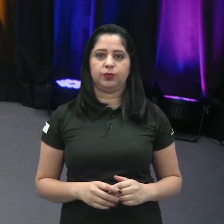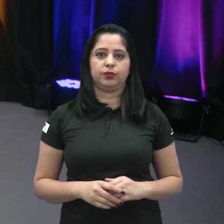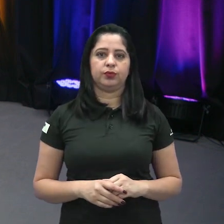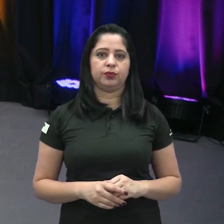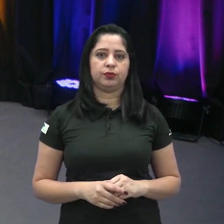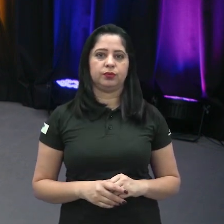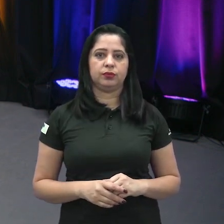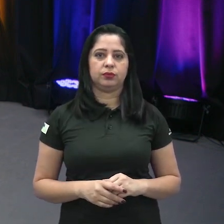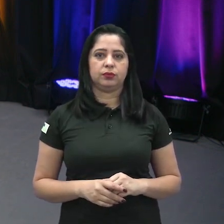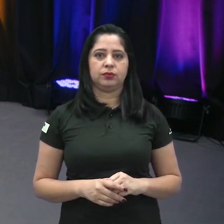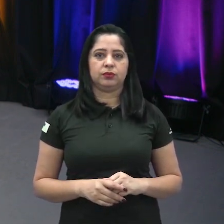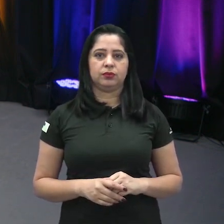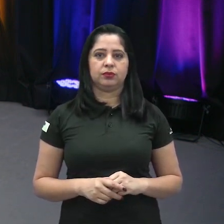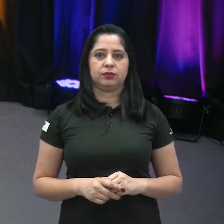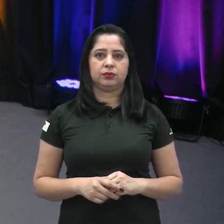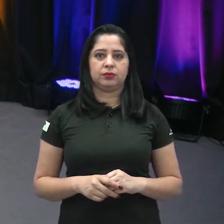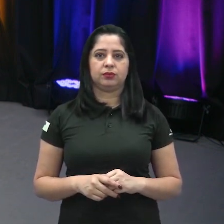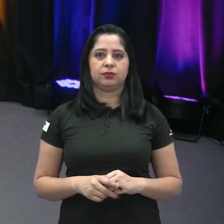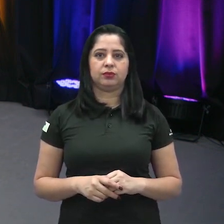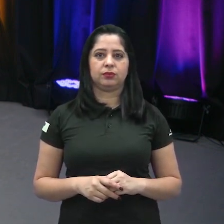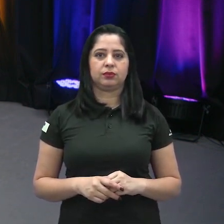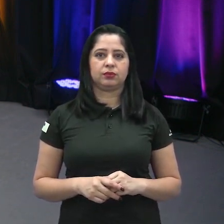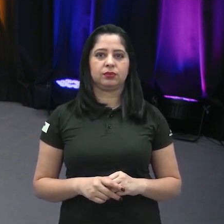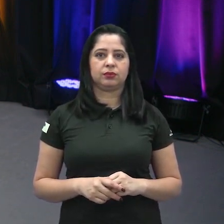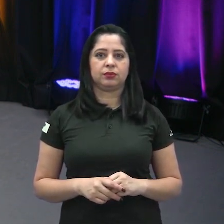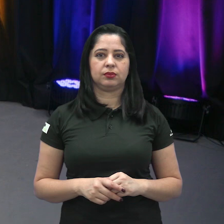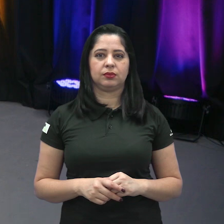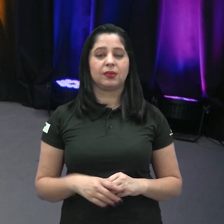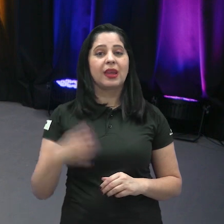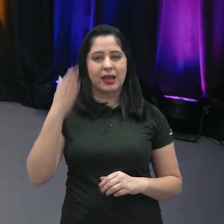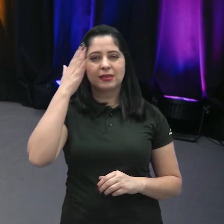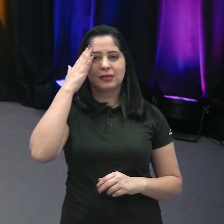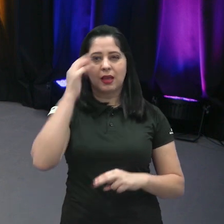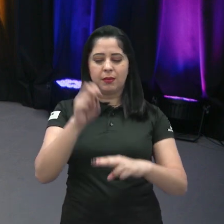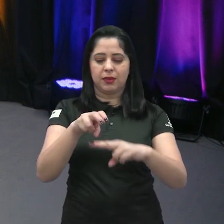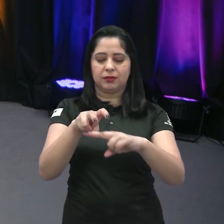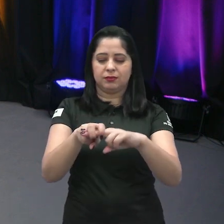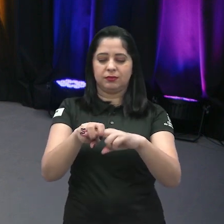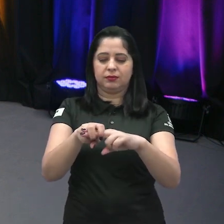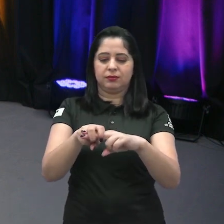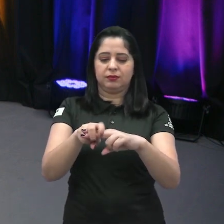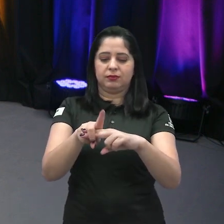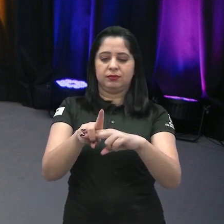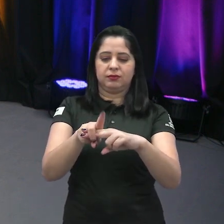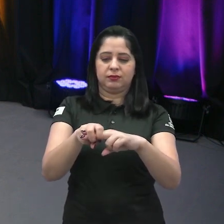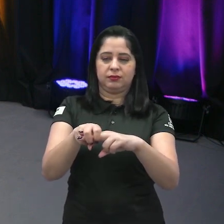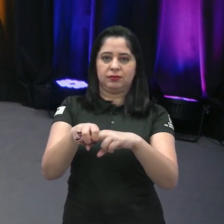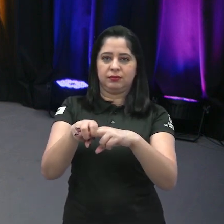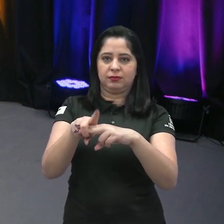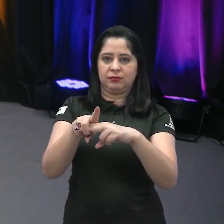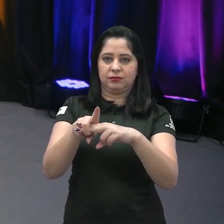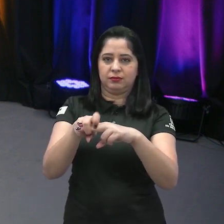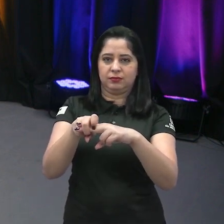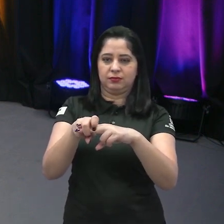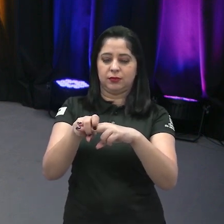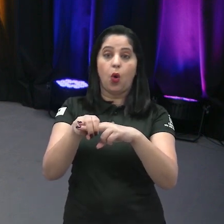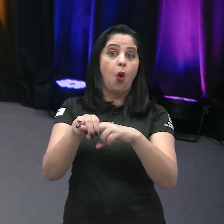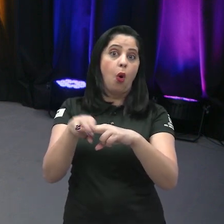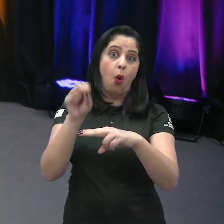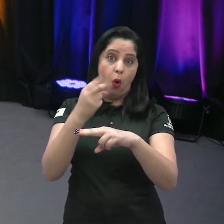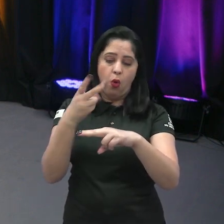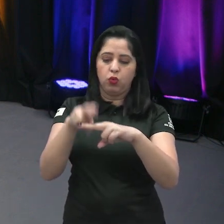daqui. Qual? Cadeira extensora. Aquela que você utiliza na academia, sabe? Com as 2 pernas,